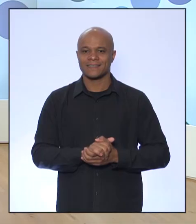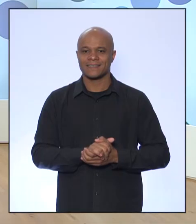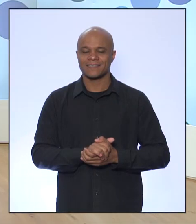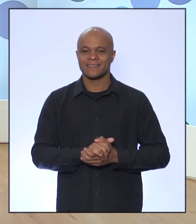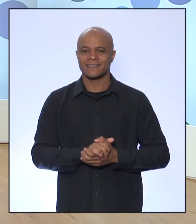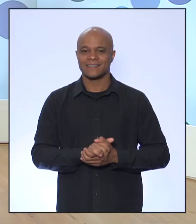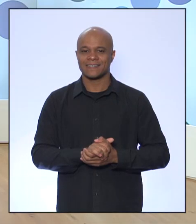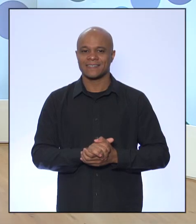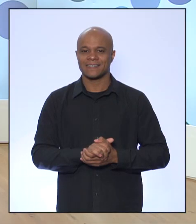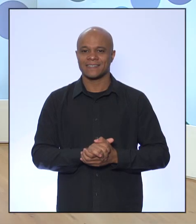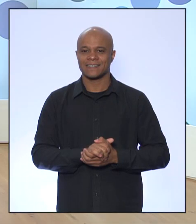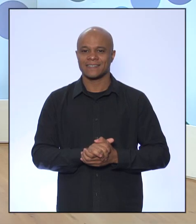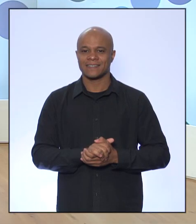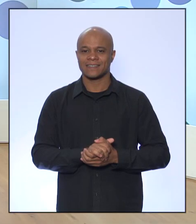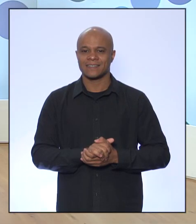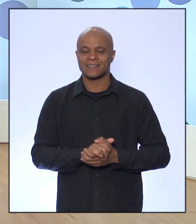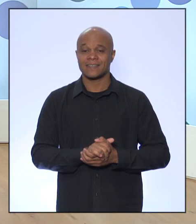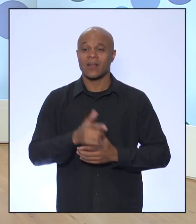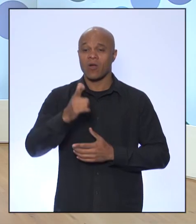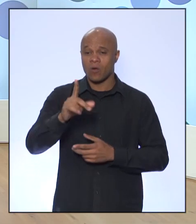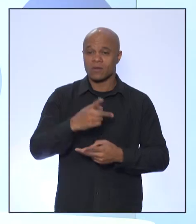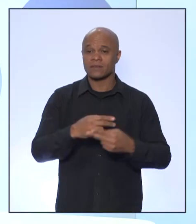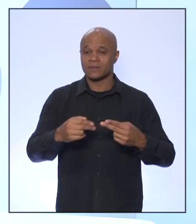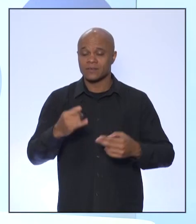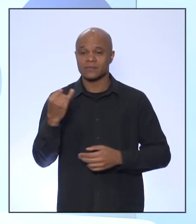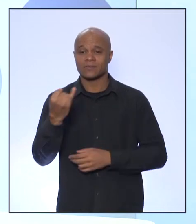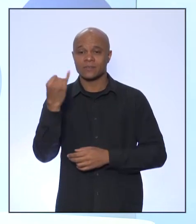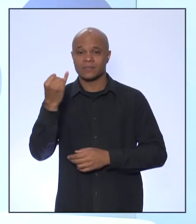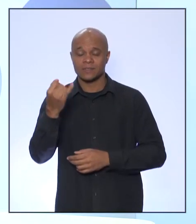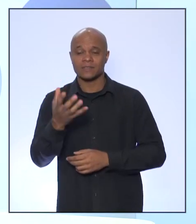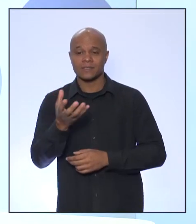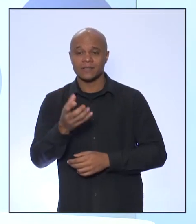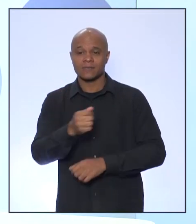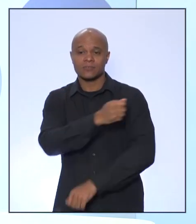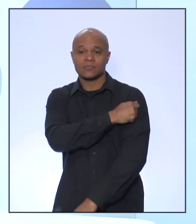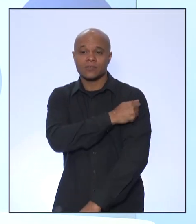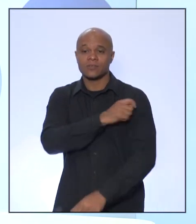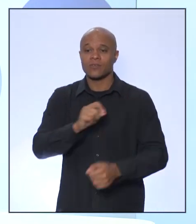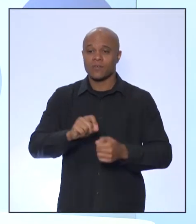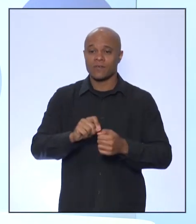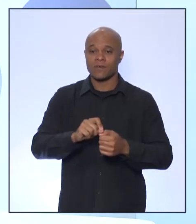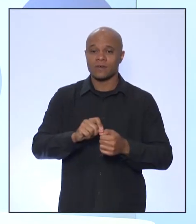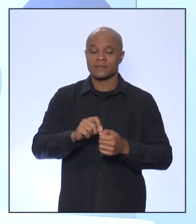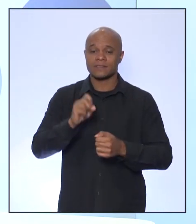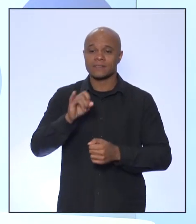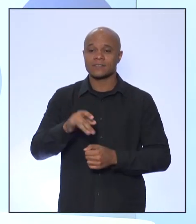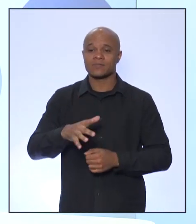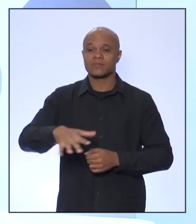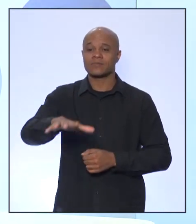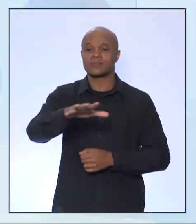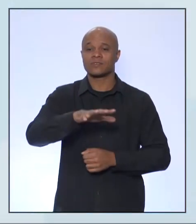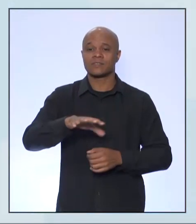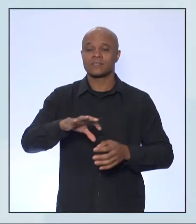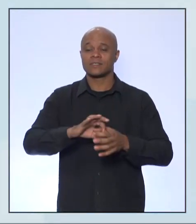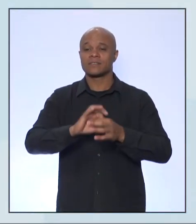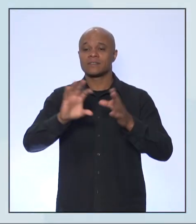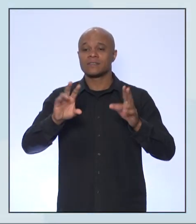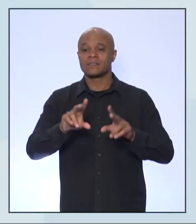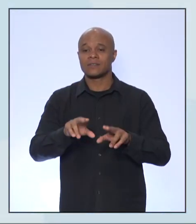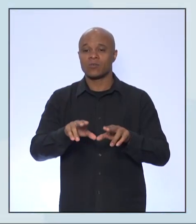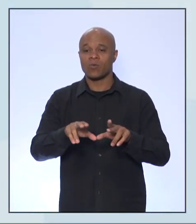Sim. Outra interação que a gente vai pedir aqui para os alunos é se, para eles, liberdade e